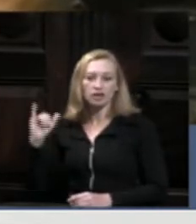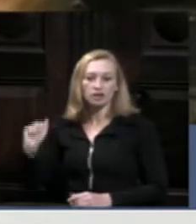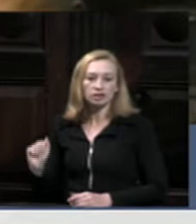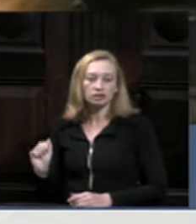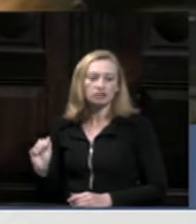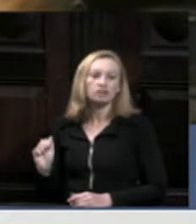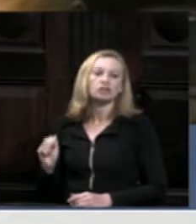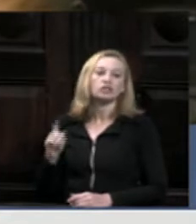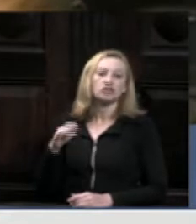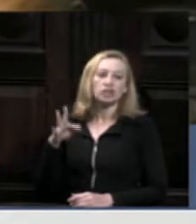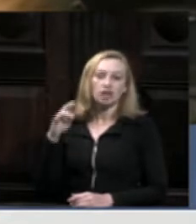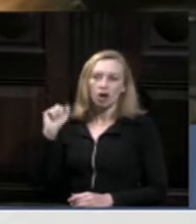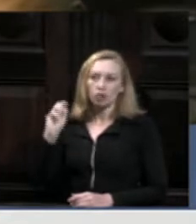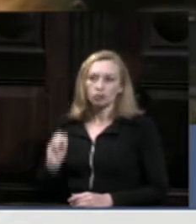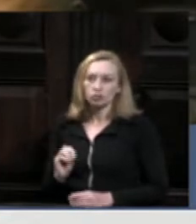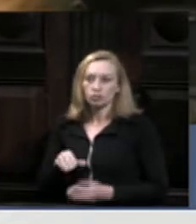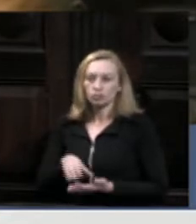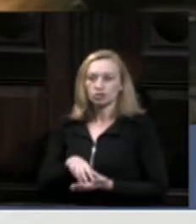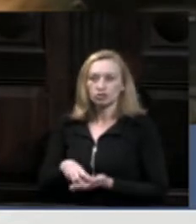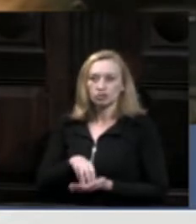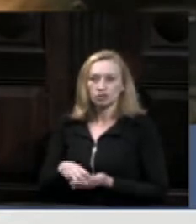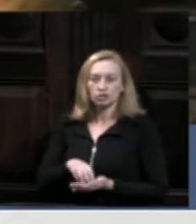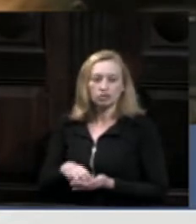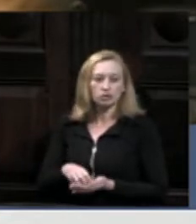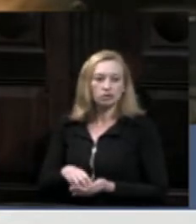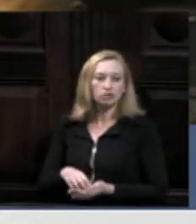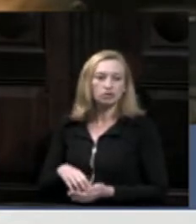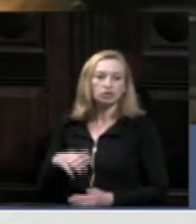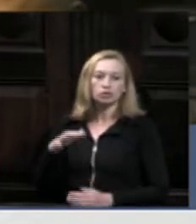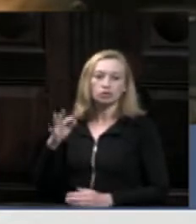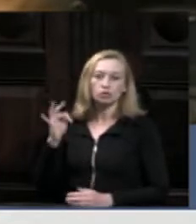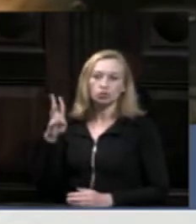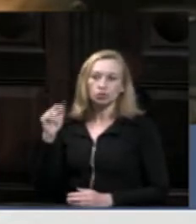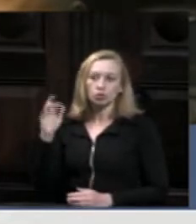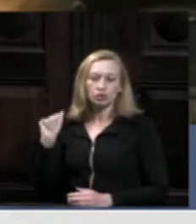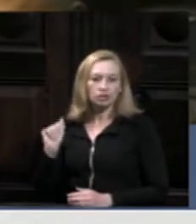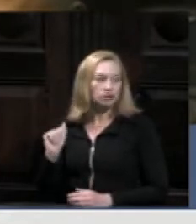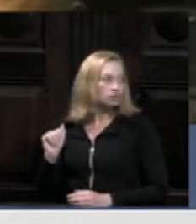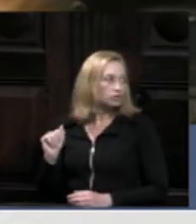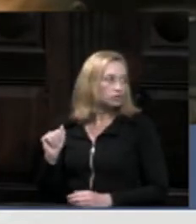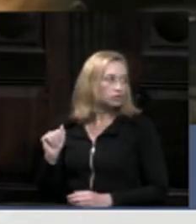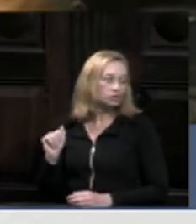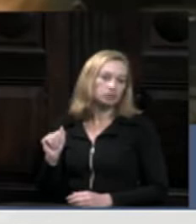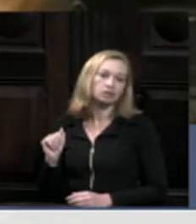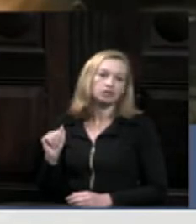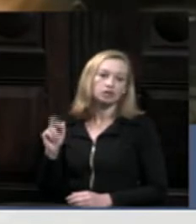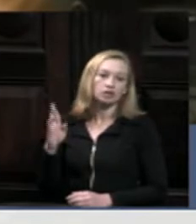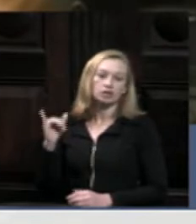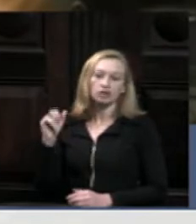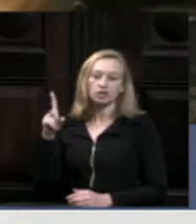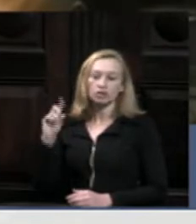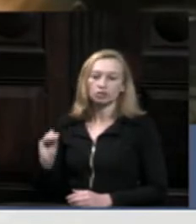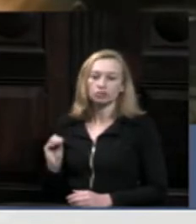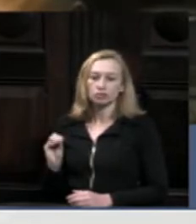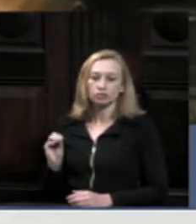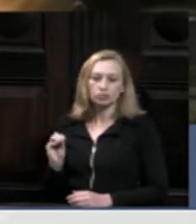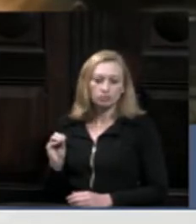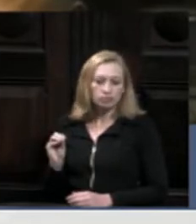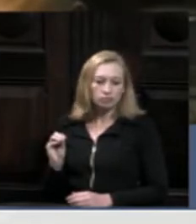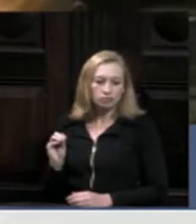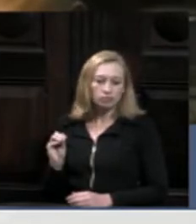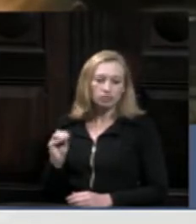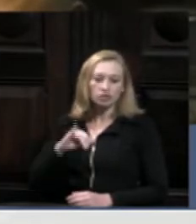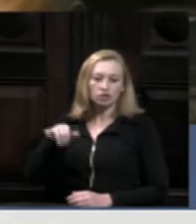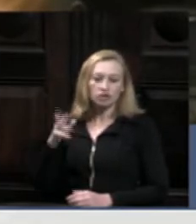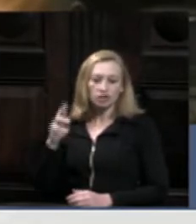Geraldo Pudim. Deputado Gustavo Tutuca. Deputado Iranildo Campos. Deputado